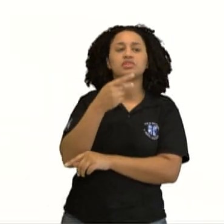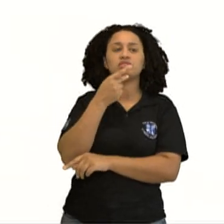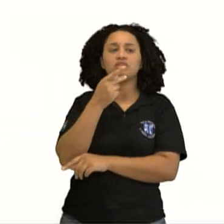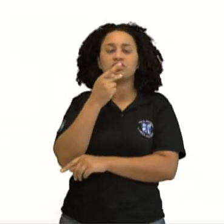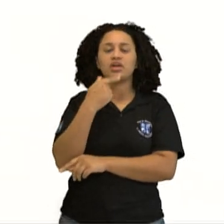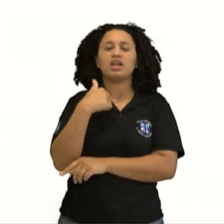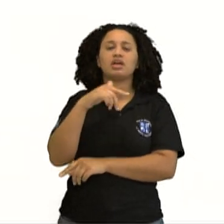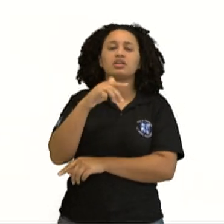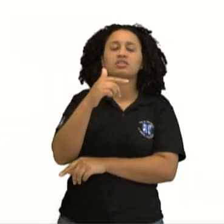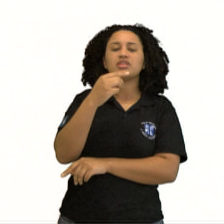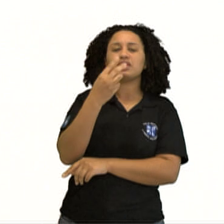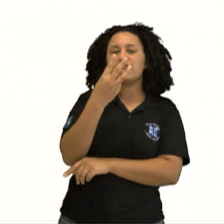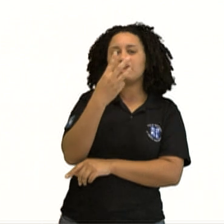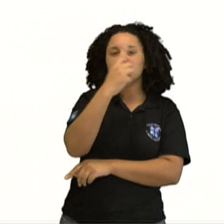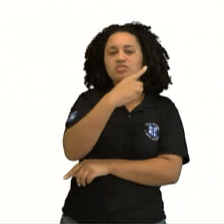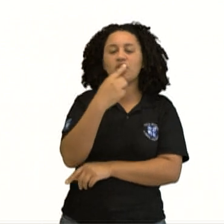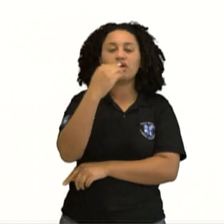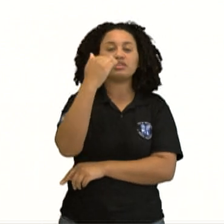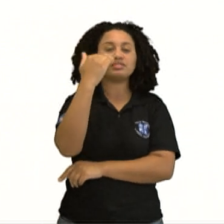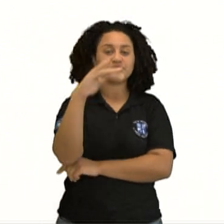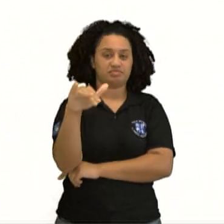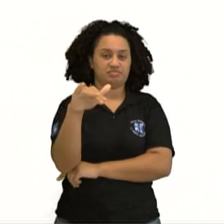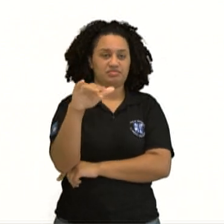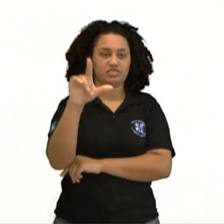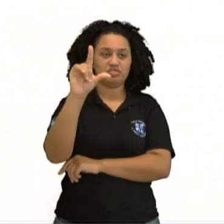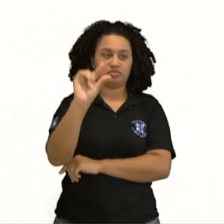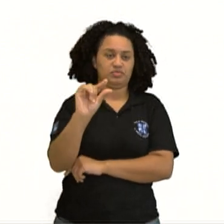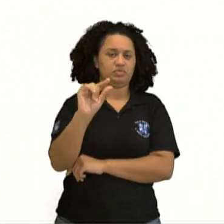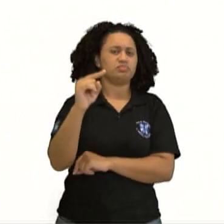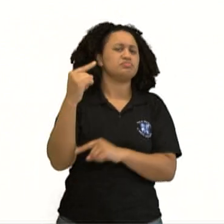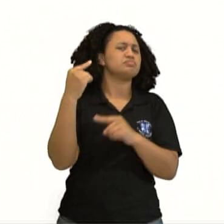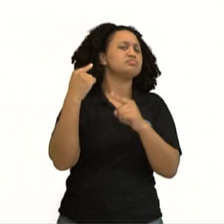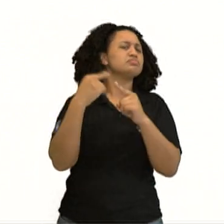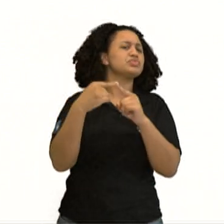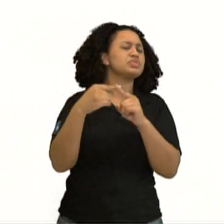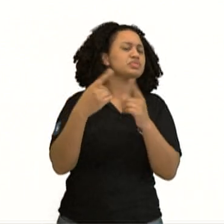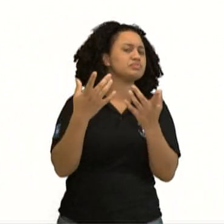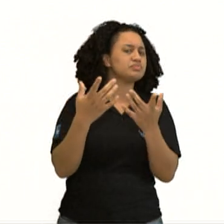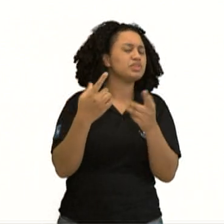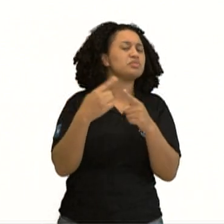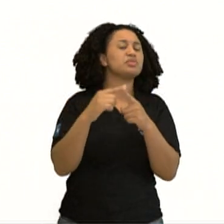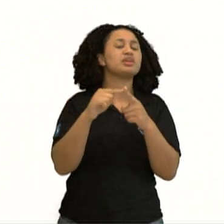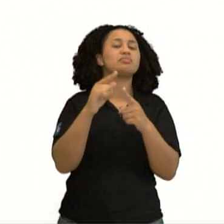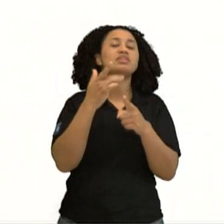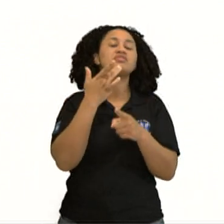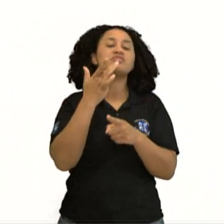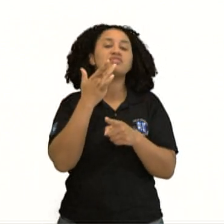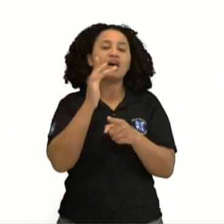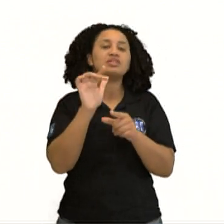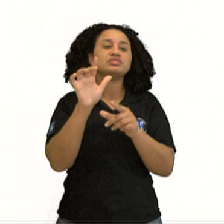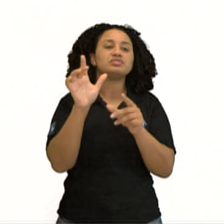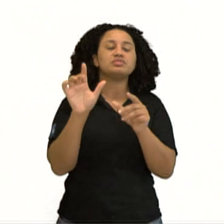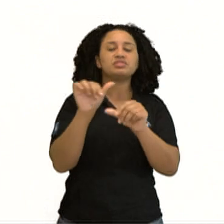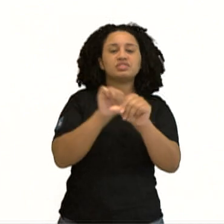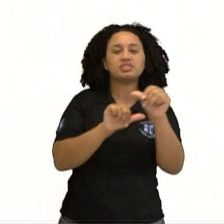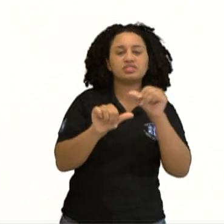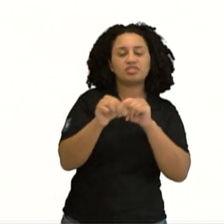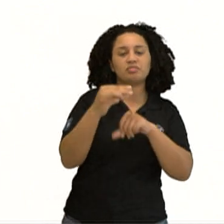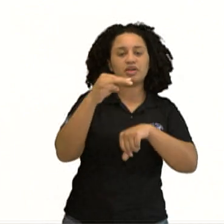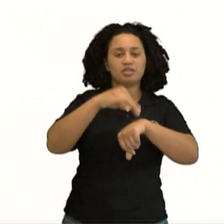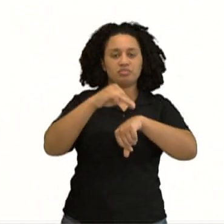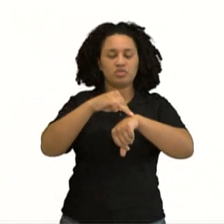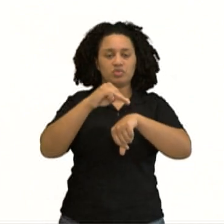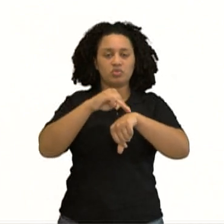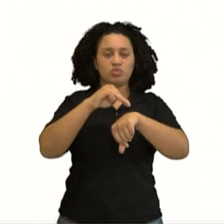que eu vou demorar 3 horas e 30 minutos. Eu reduzi. Por que fiz isso? Porque é fácil converter minuto